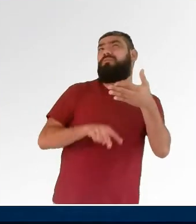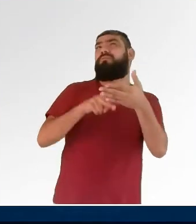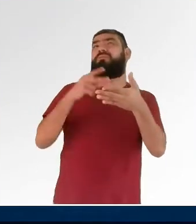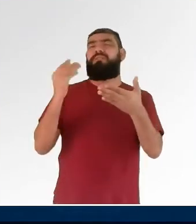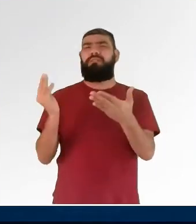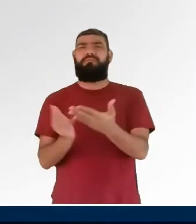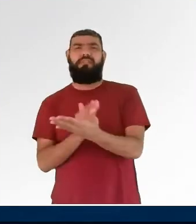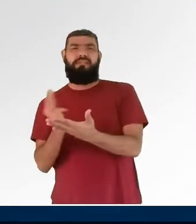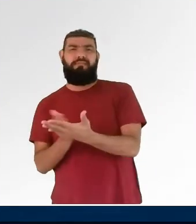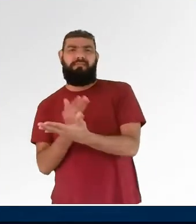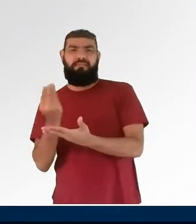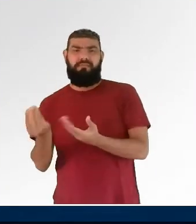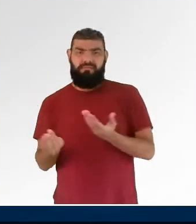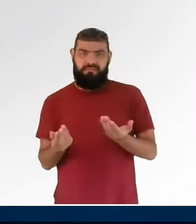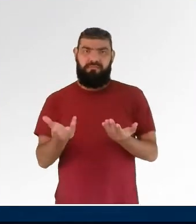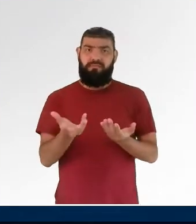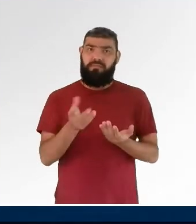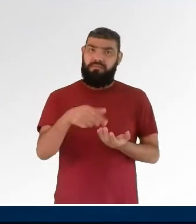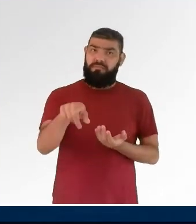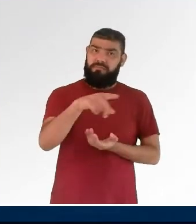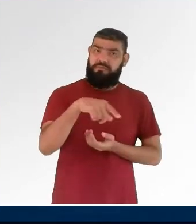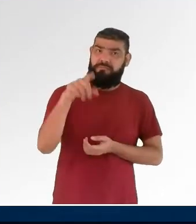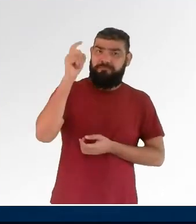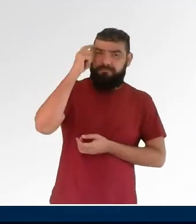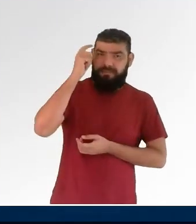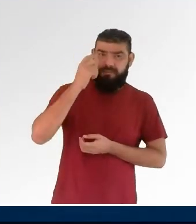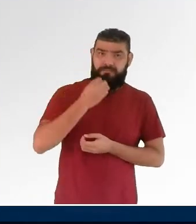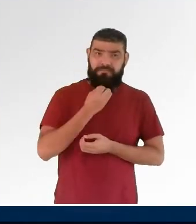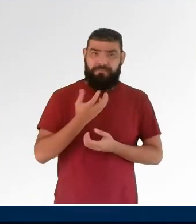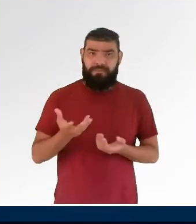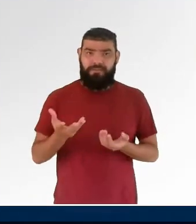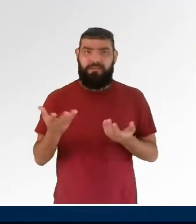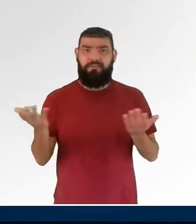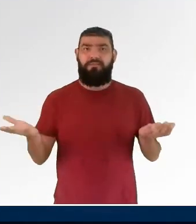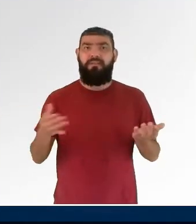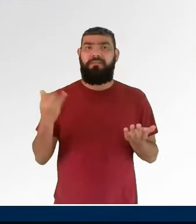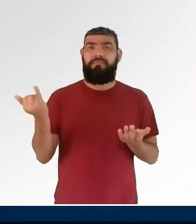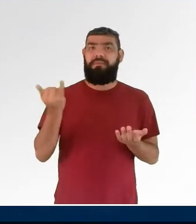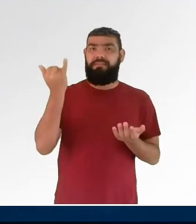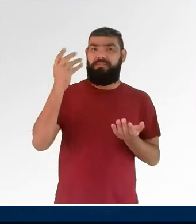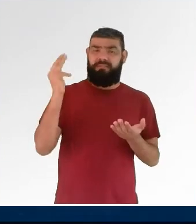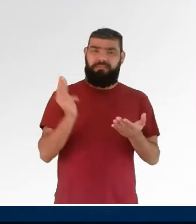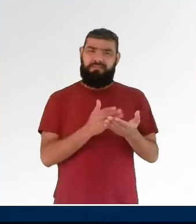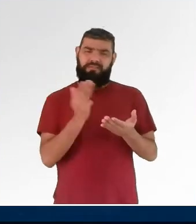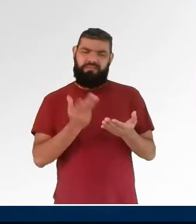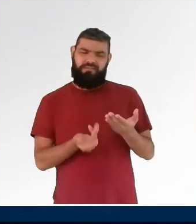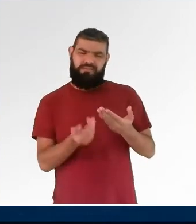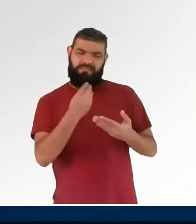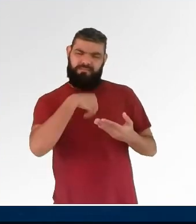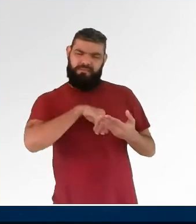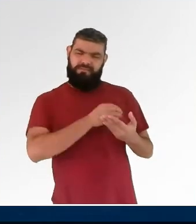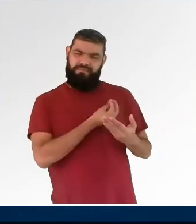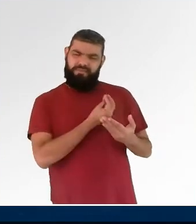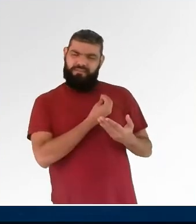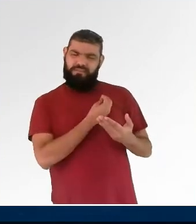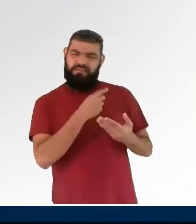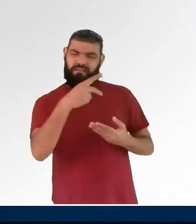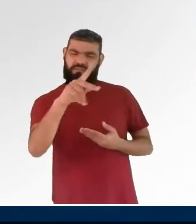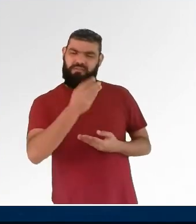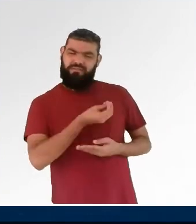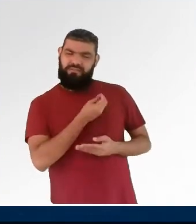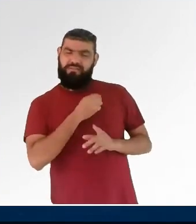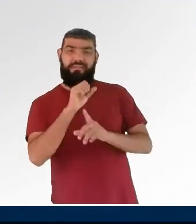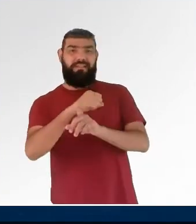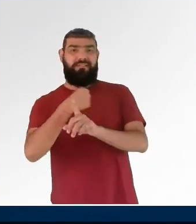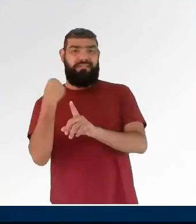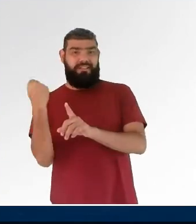Então, nós queremos que você pense bem. Qual a importância do livro na tua vida, na minha vida, na sociedade?